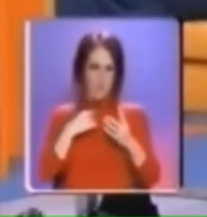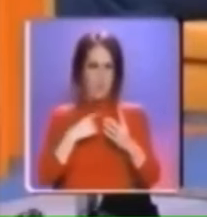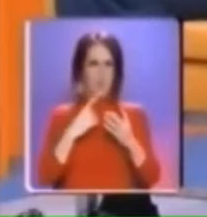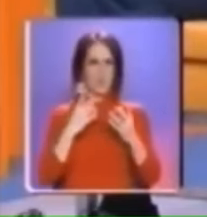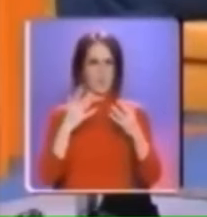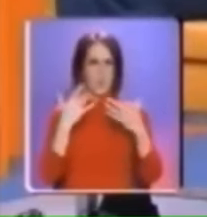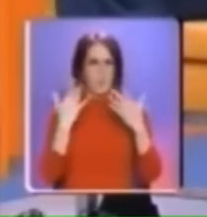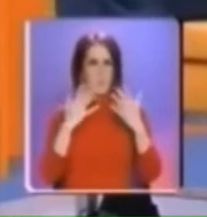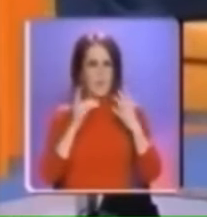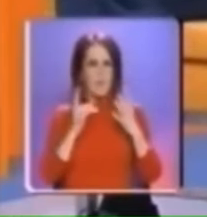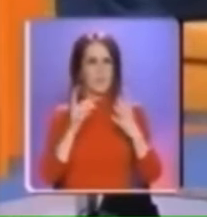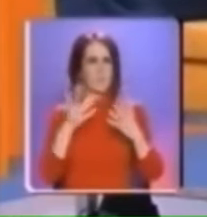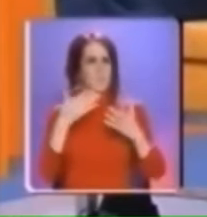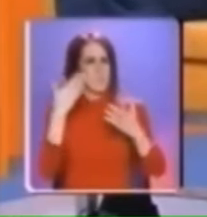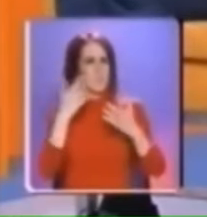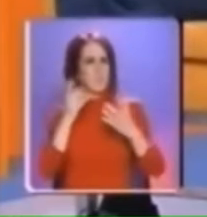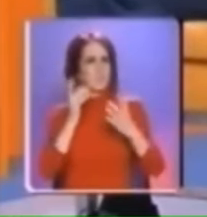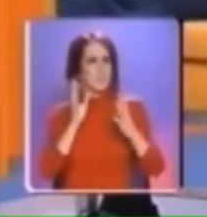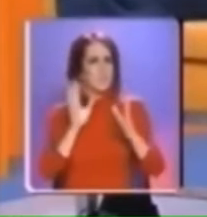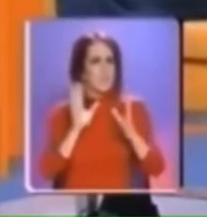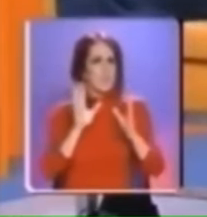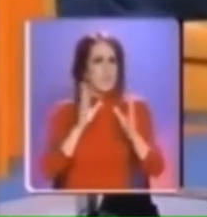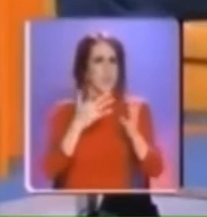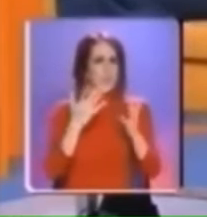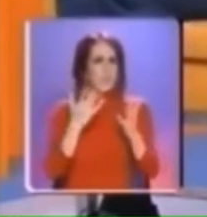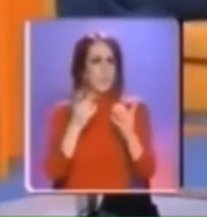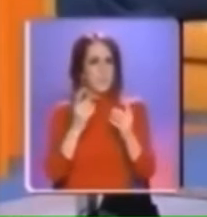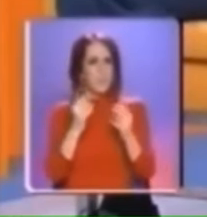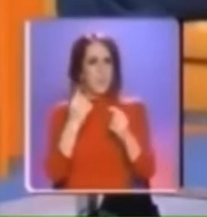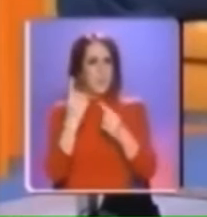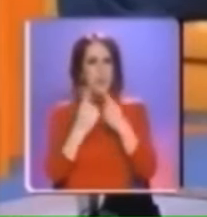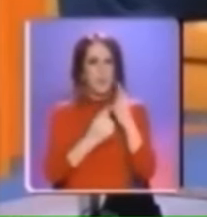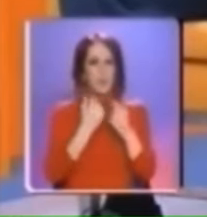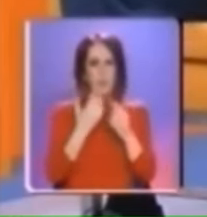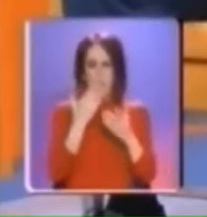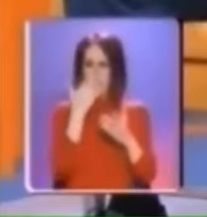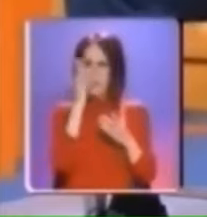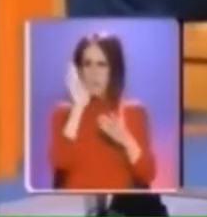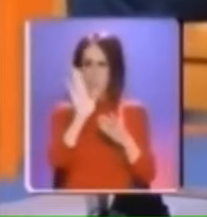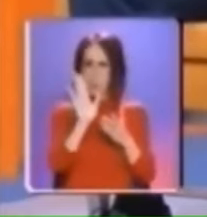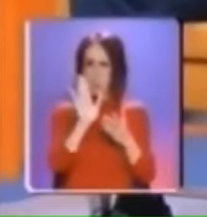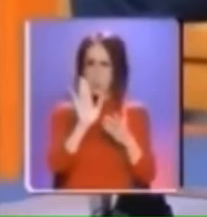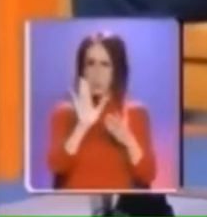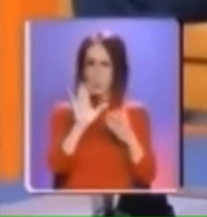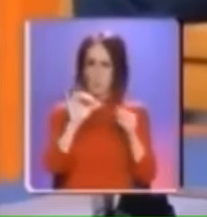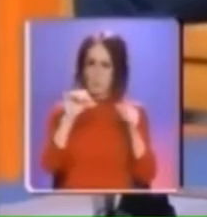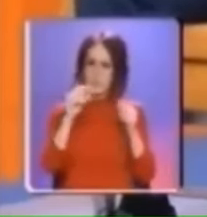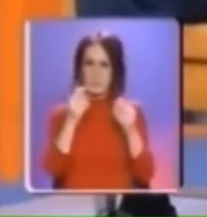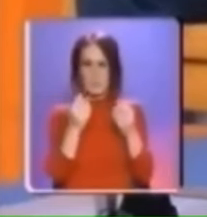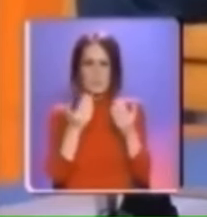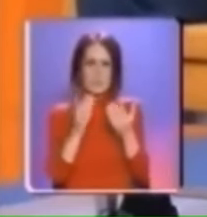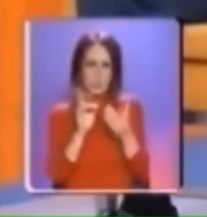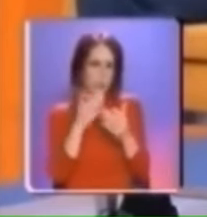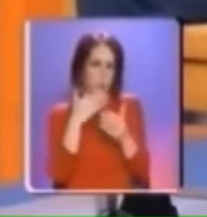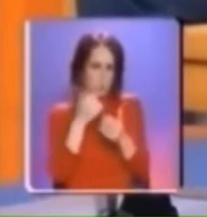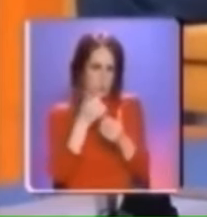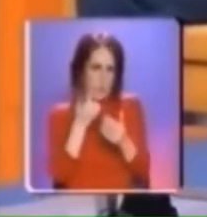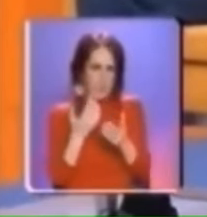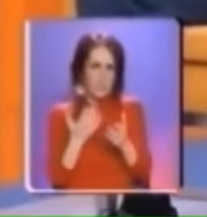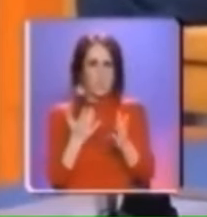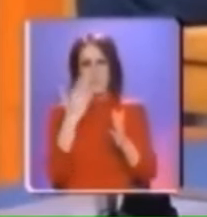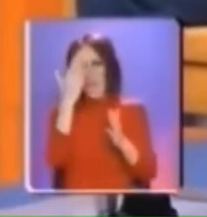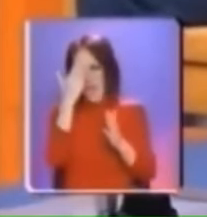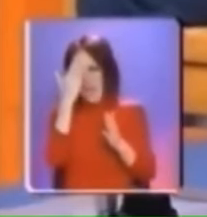ser publicada no correio da manhã na qual manifestava uma opinião